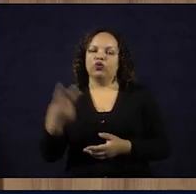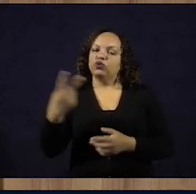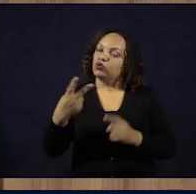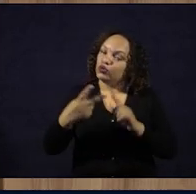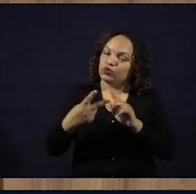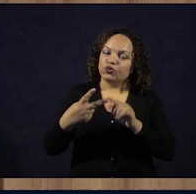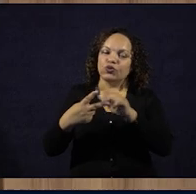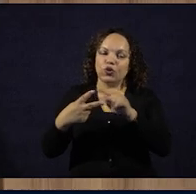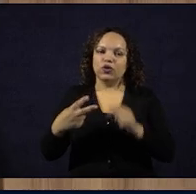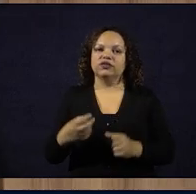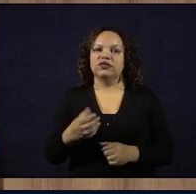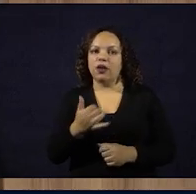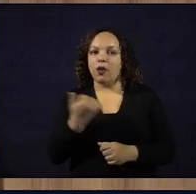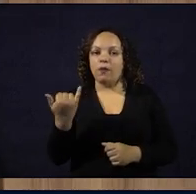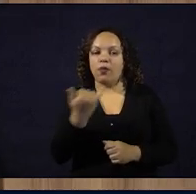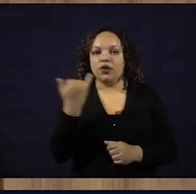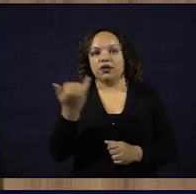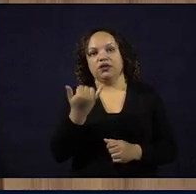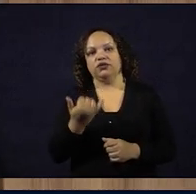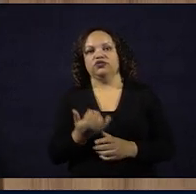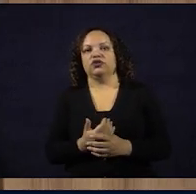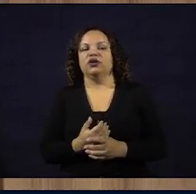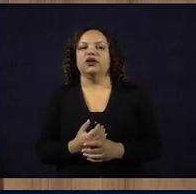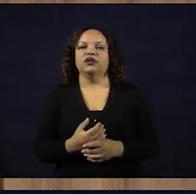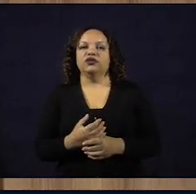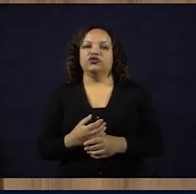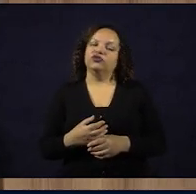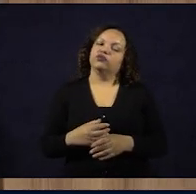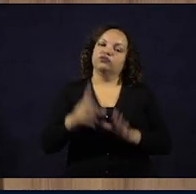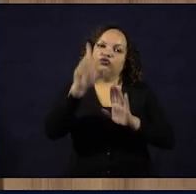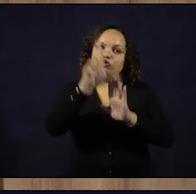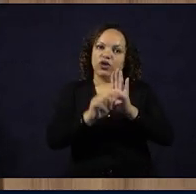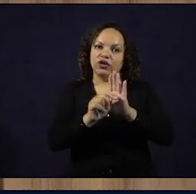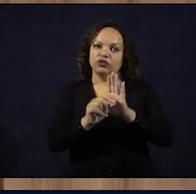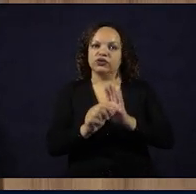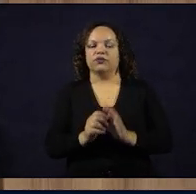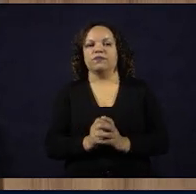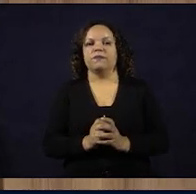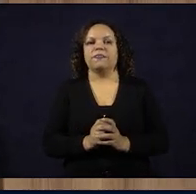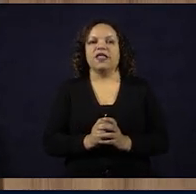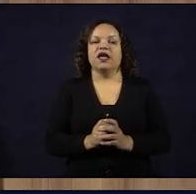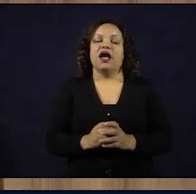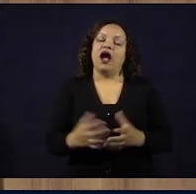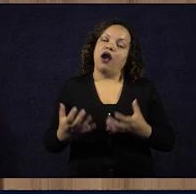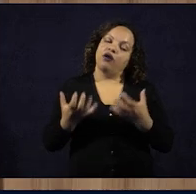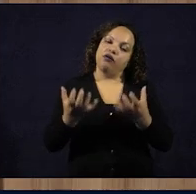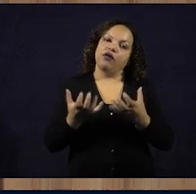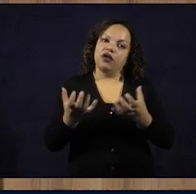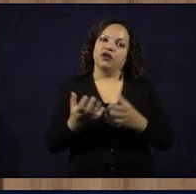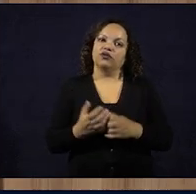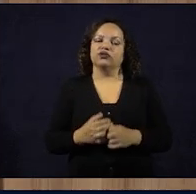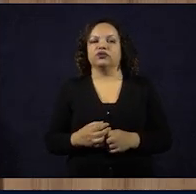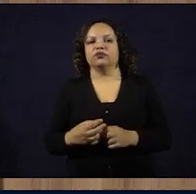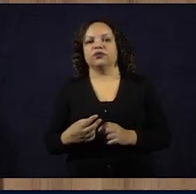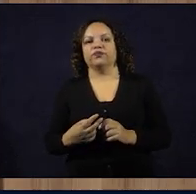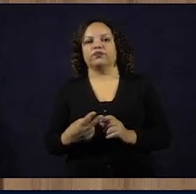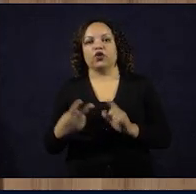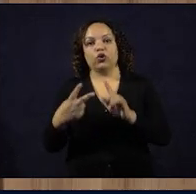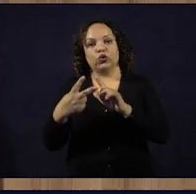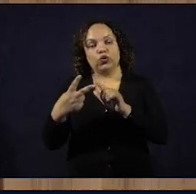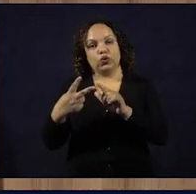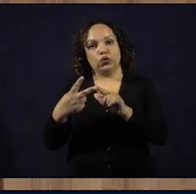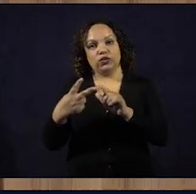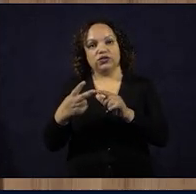dois fatores foram muito importantes para a gente ir nesse caminho realmente de redução do juros de Equilíbrio aí eu queria saber dois dois pontos um primeiro